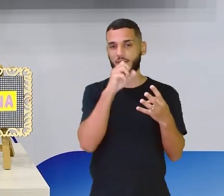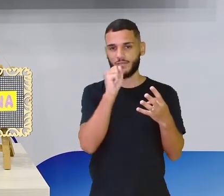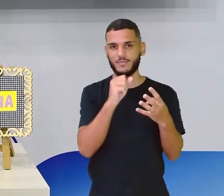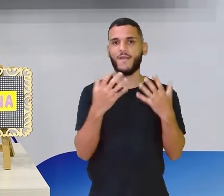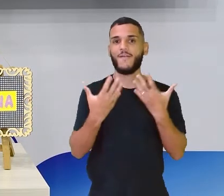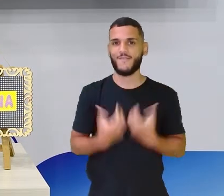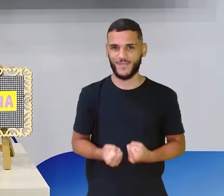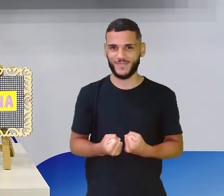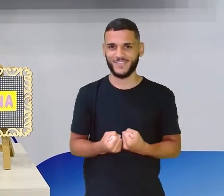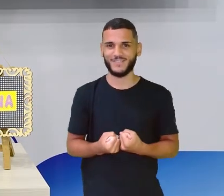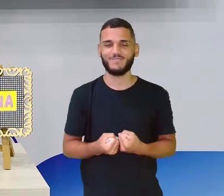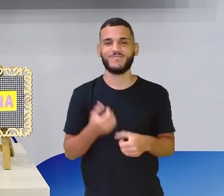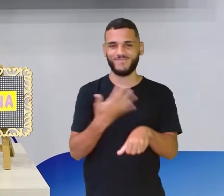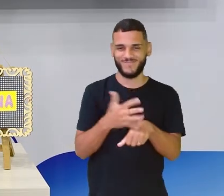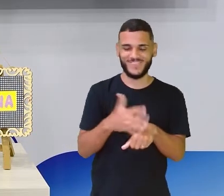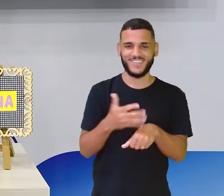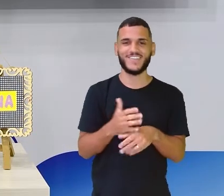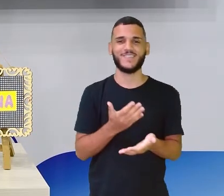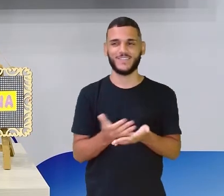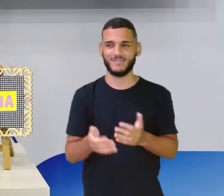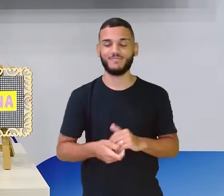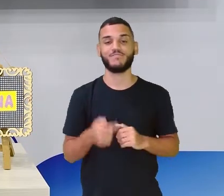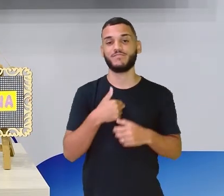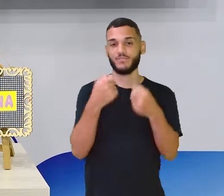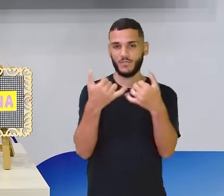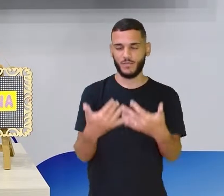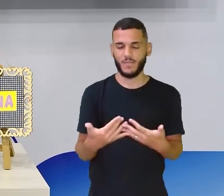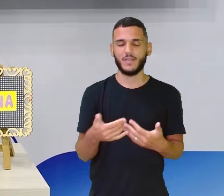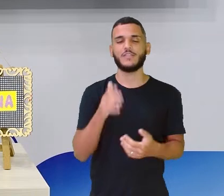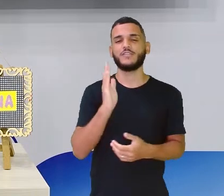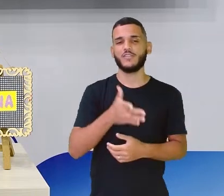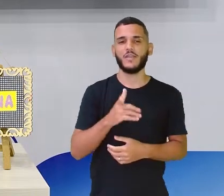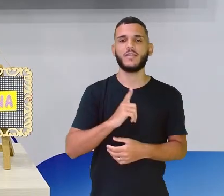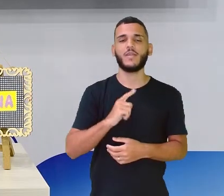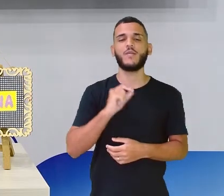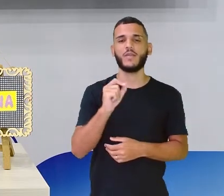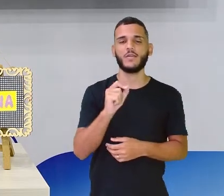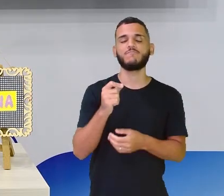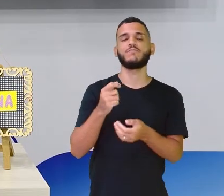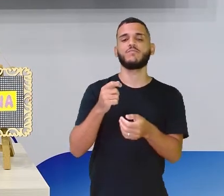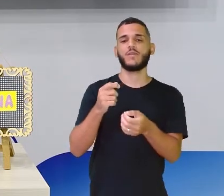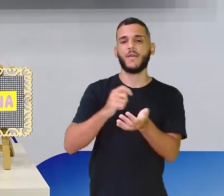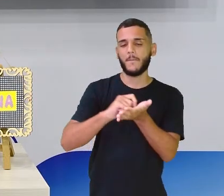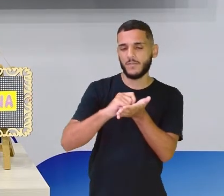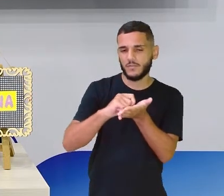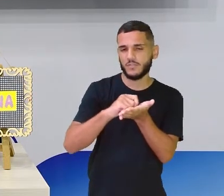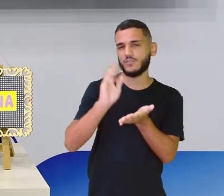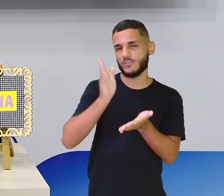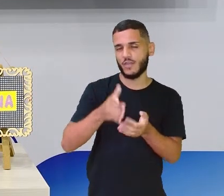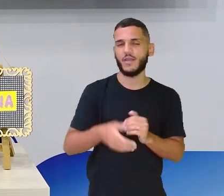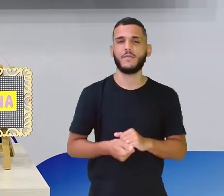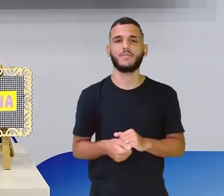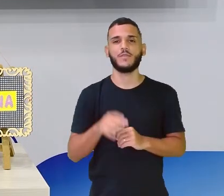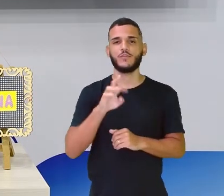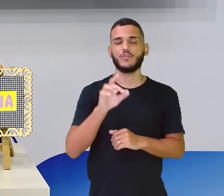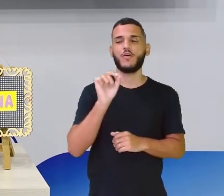Vamos lá? Mãos à obra, vamos começar. Como eu falei para vocês, eu já saí fazendo os riscos, tá? E aqui eu vou